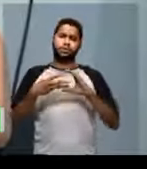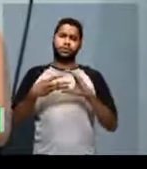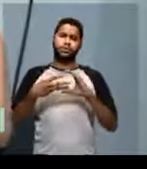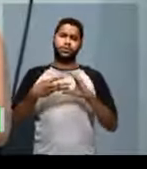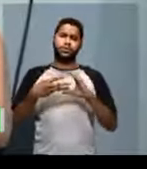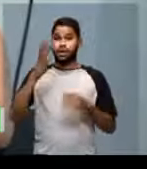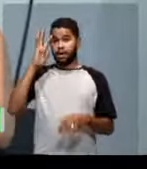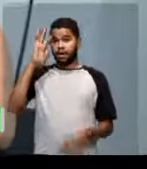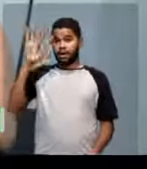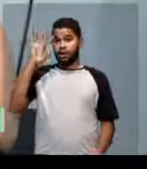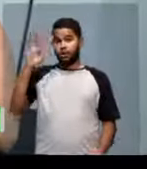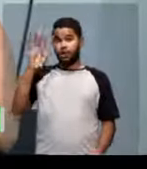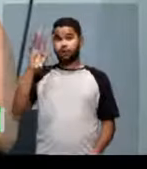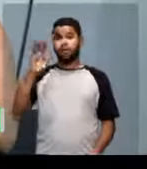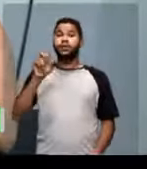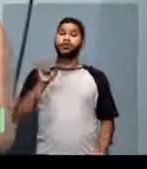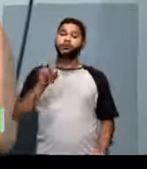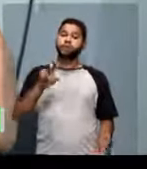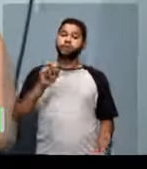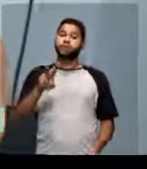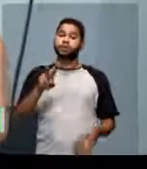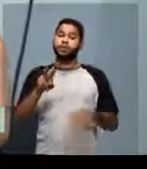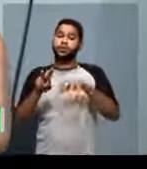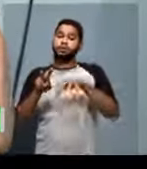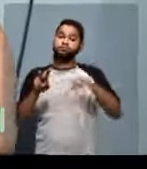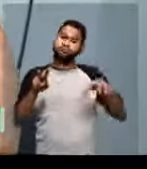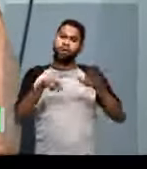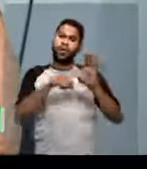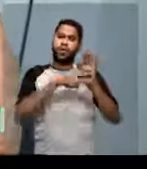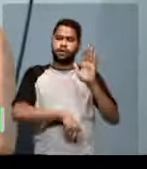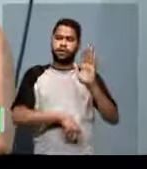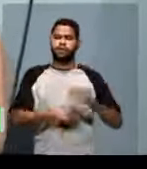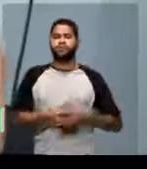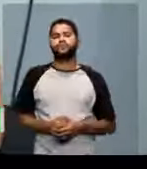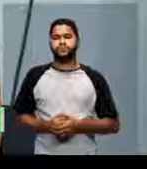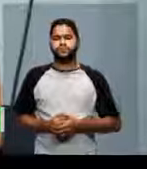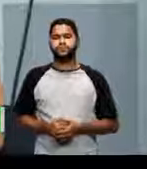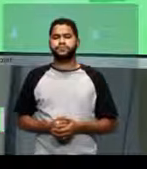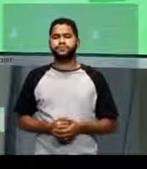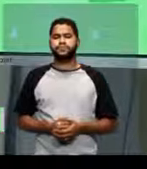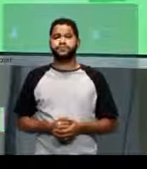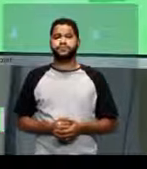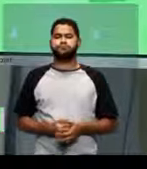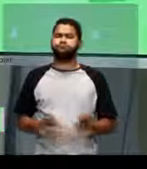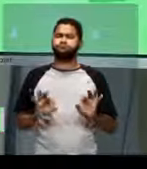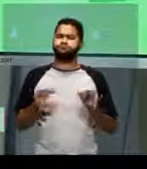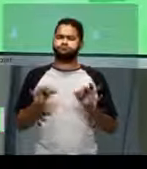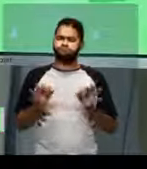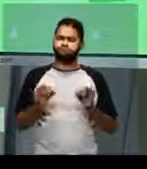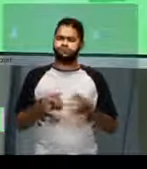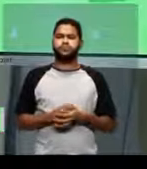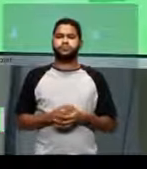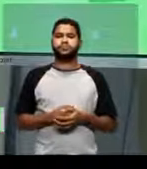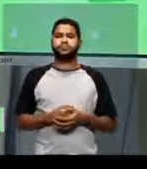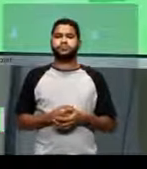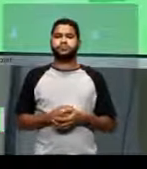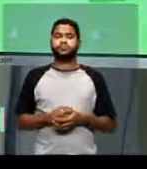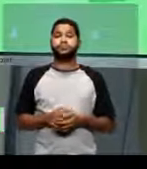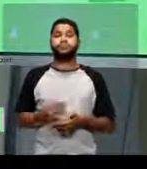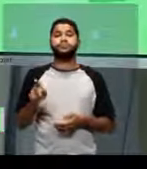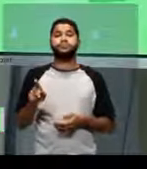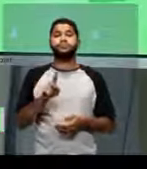segundo a teoria celular. Então, os vírus ficam aí de fora, segundo a teoria celular, ok? Certíssimo, professora.